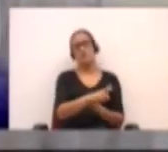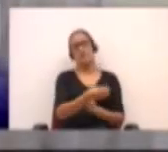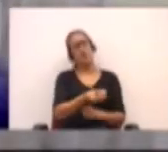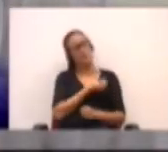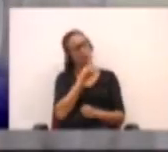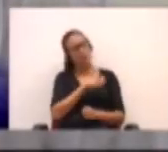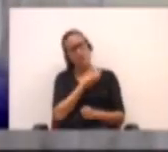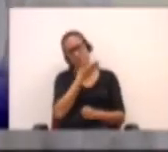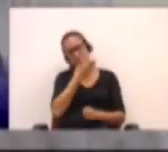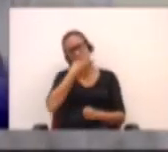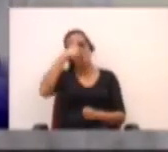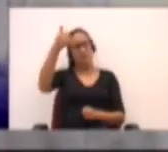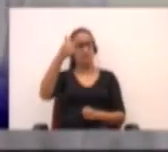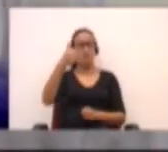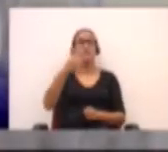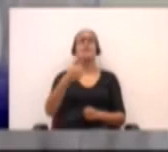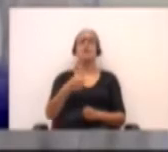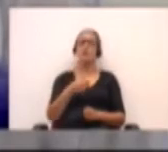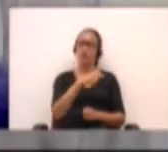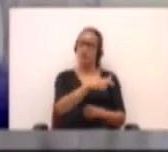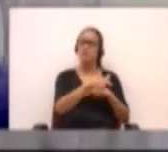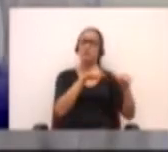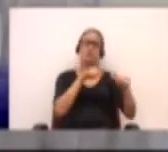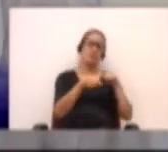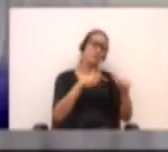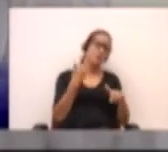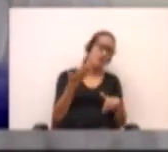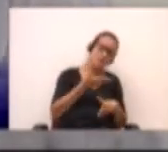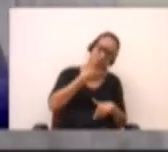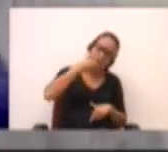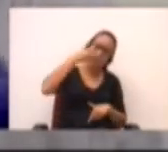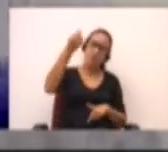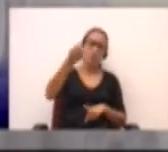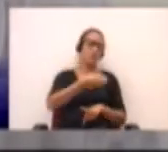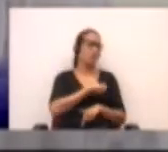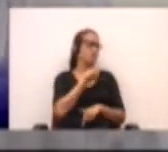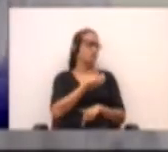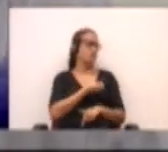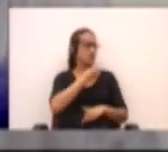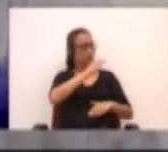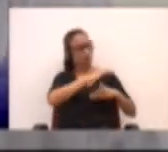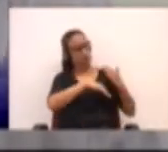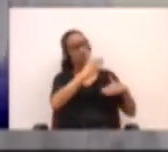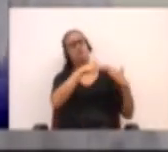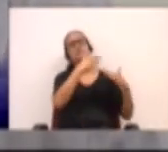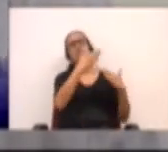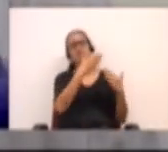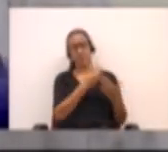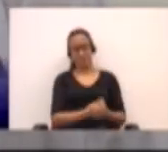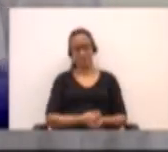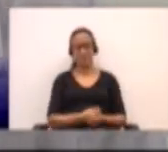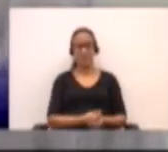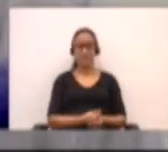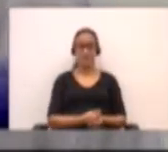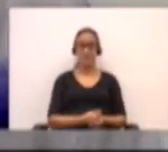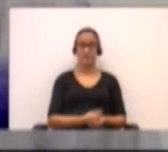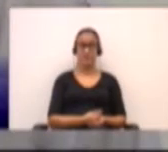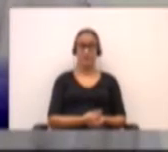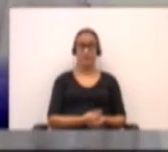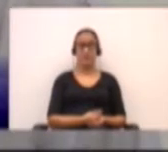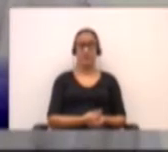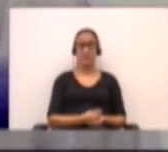produzirão muito mais, melhora a qualidade de vida naquele assentamento, porque o assentamento já é uma realidade. Então, essas